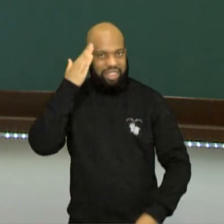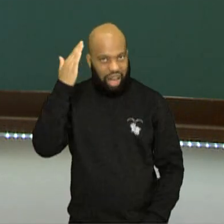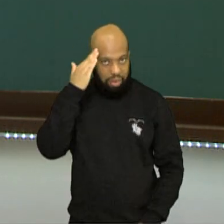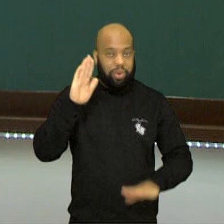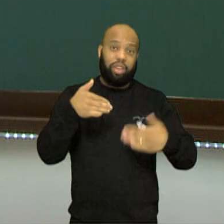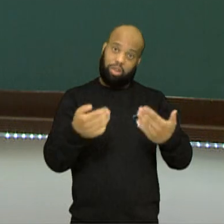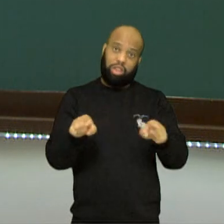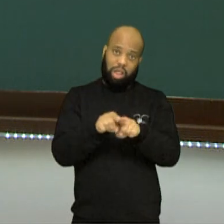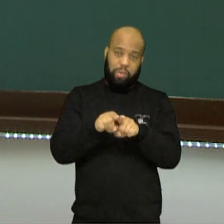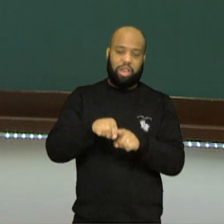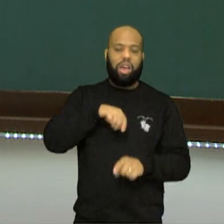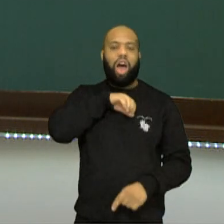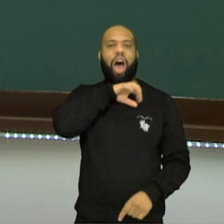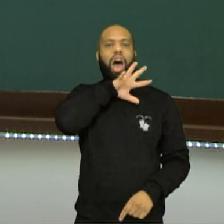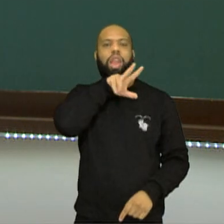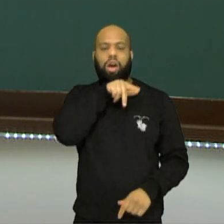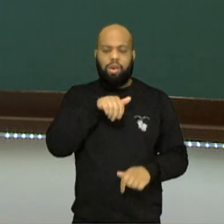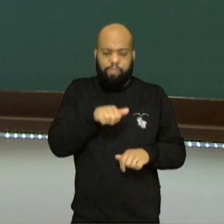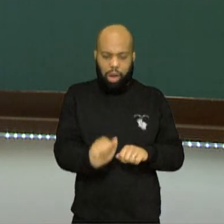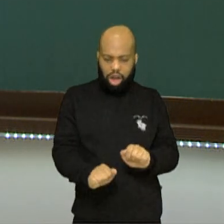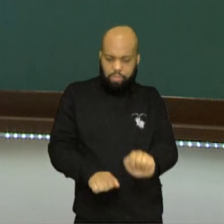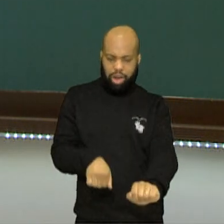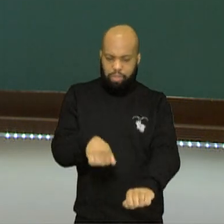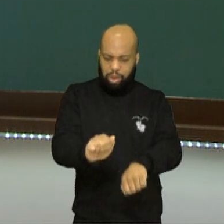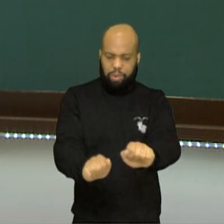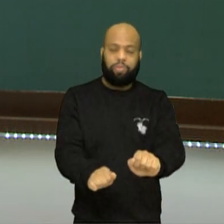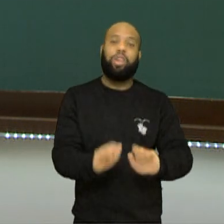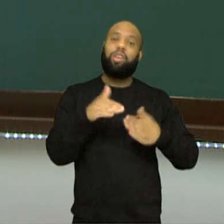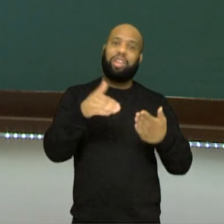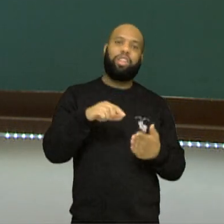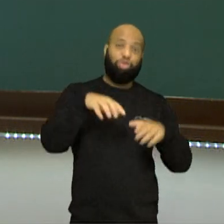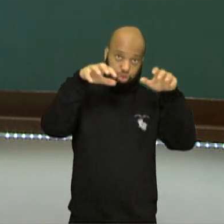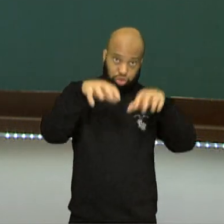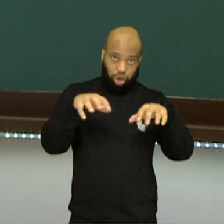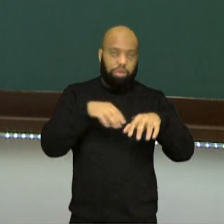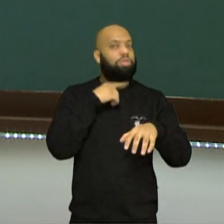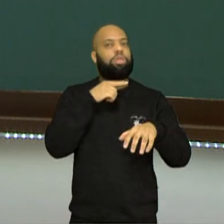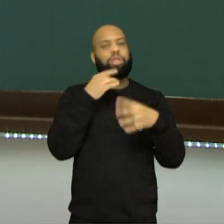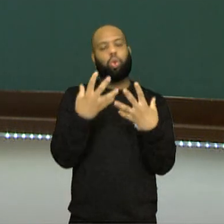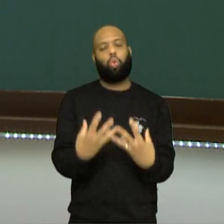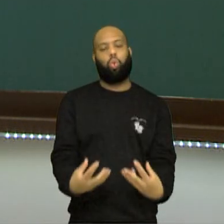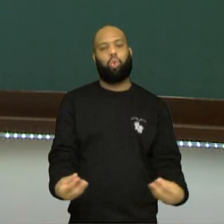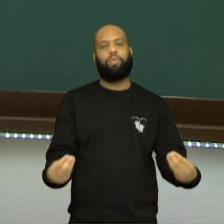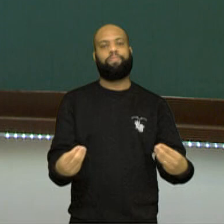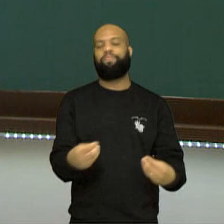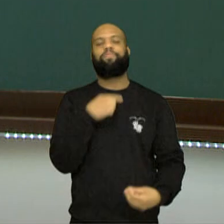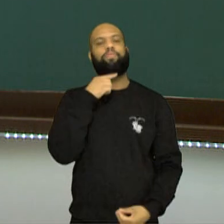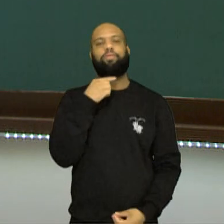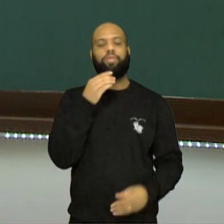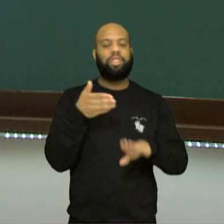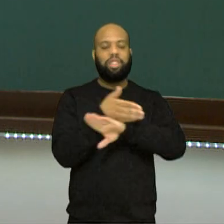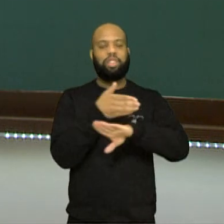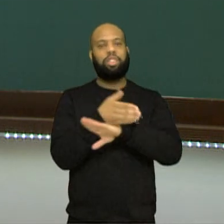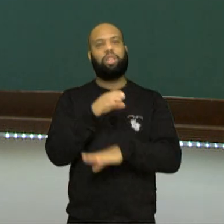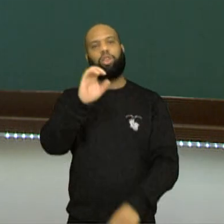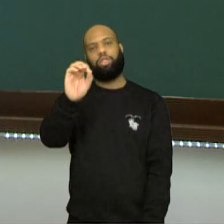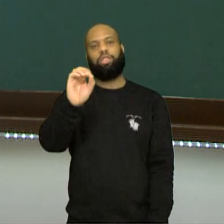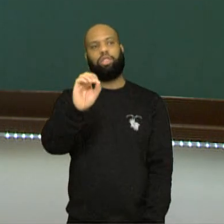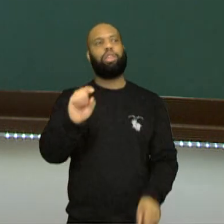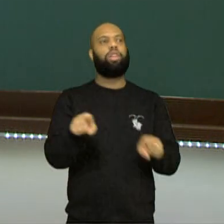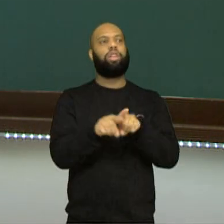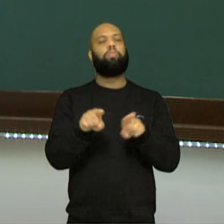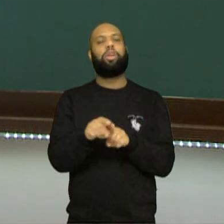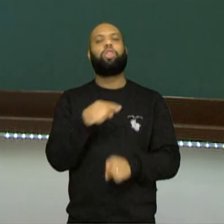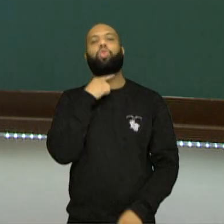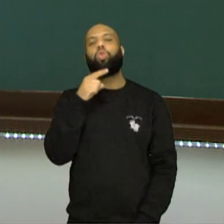muito próximos pode chover, mas não vai conseguir penetrar. Não vai chegar oxigênio e água para as raízes das plantas e